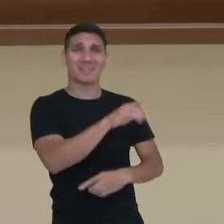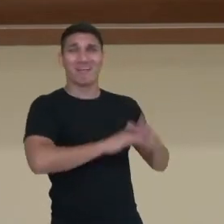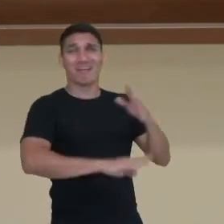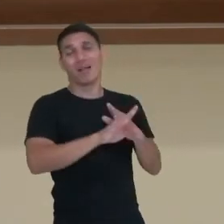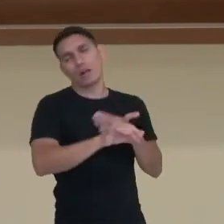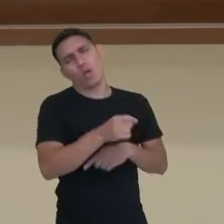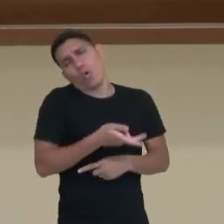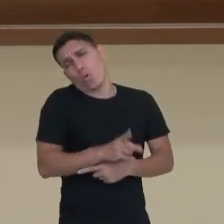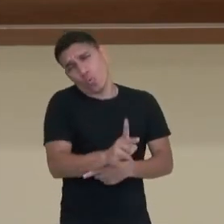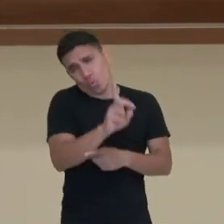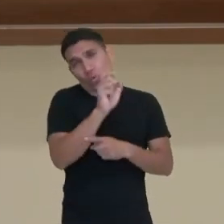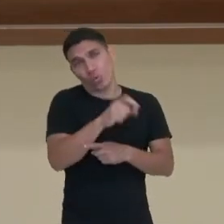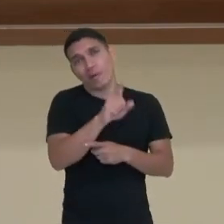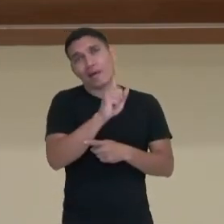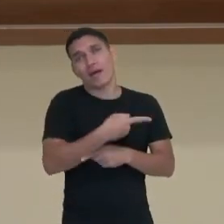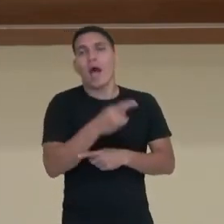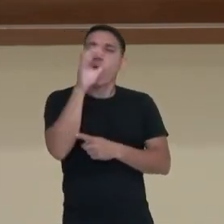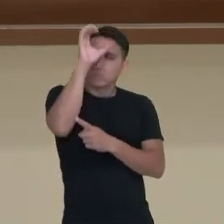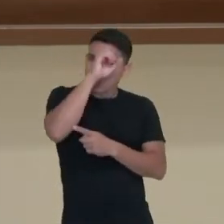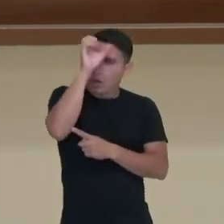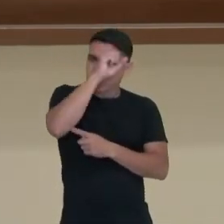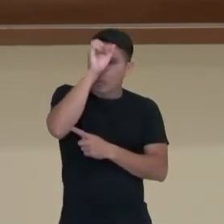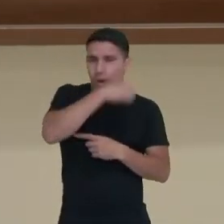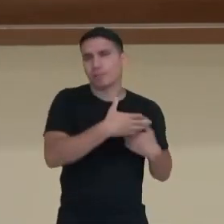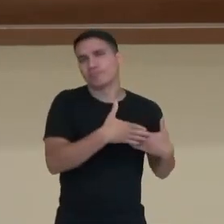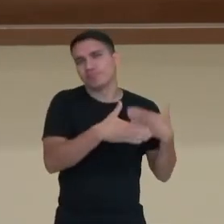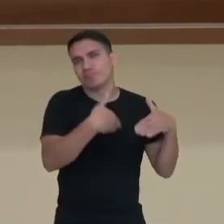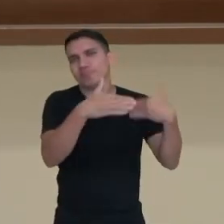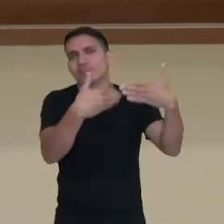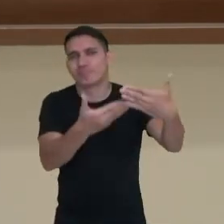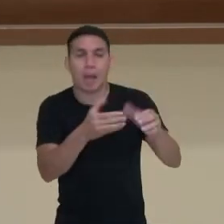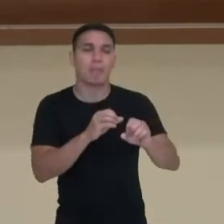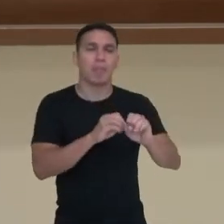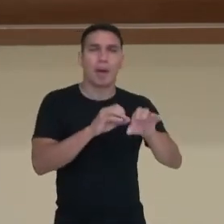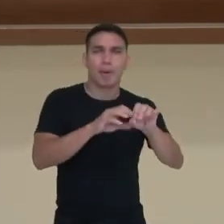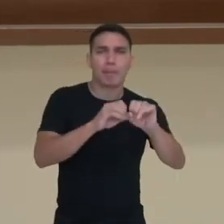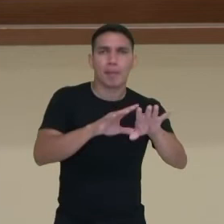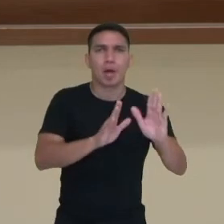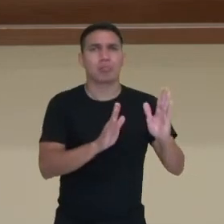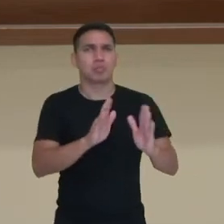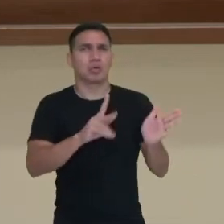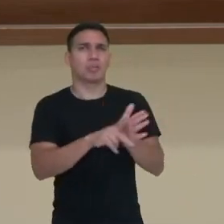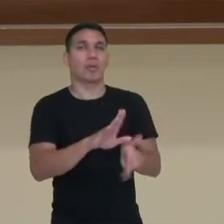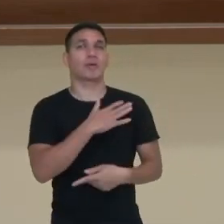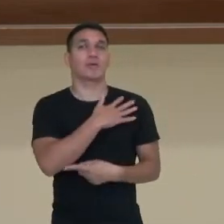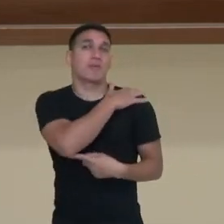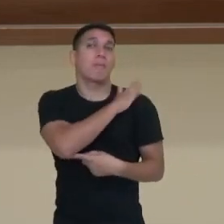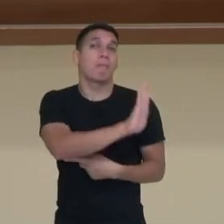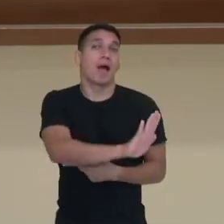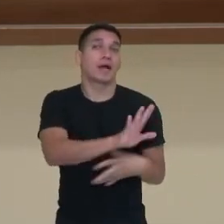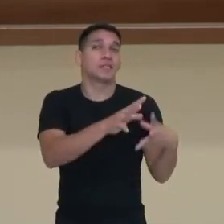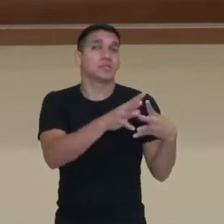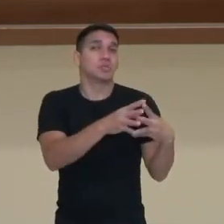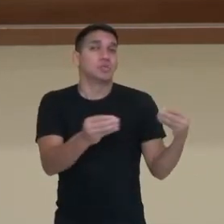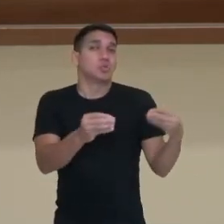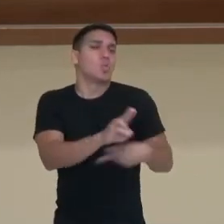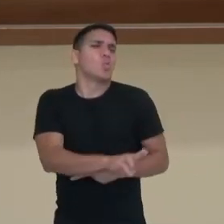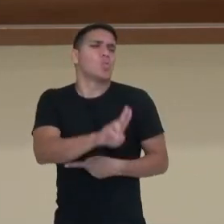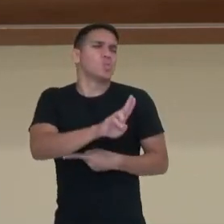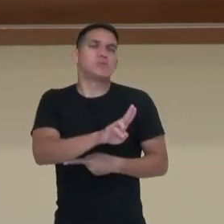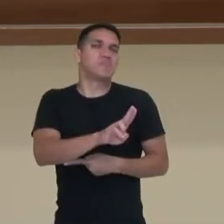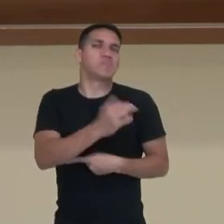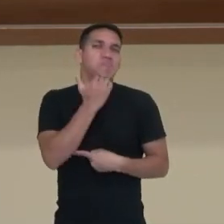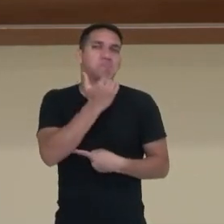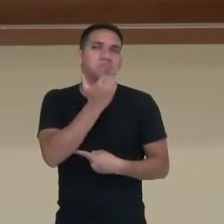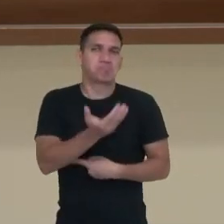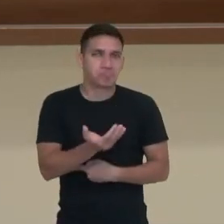sendo aprendidas, né, sendo ensinadas entre os militares, mas elas perderam um pouquinho o uso,